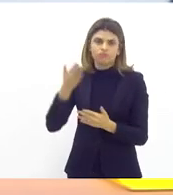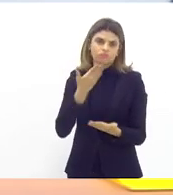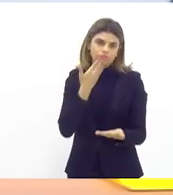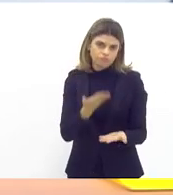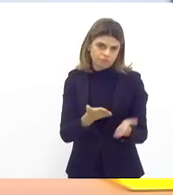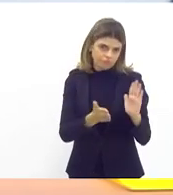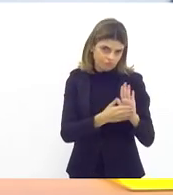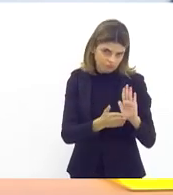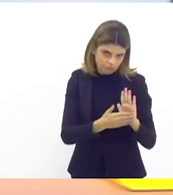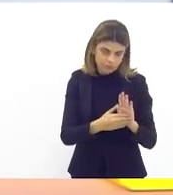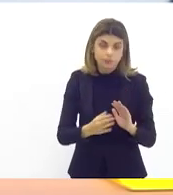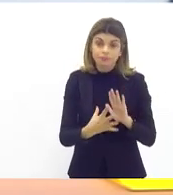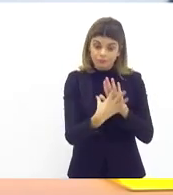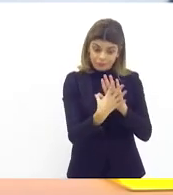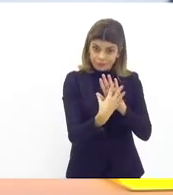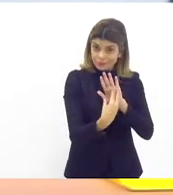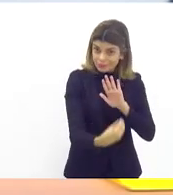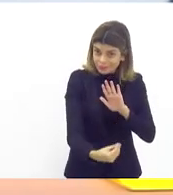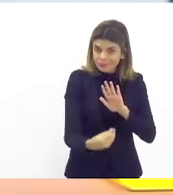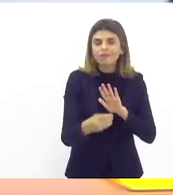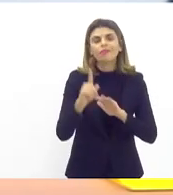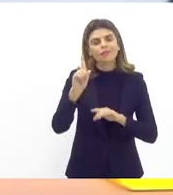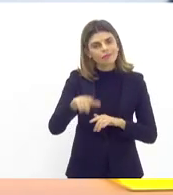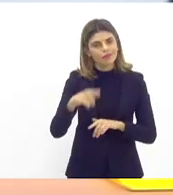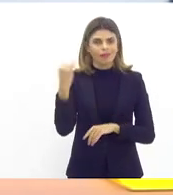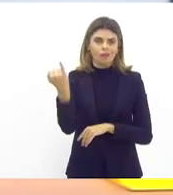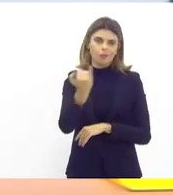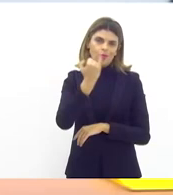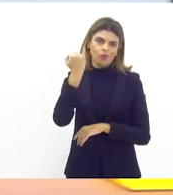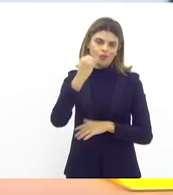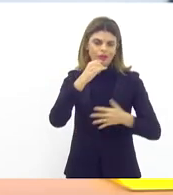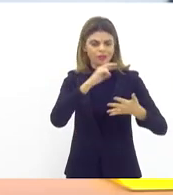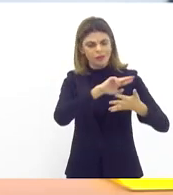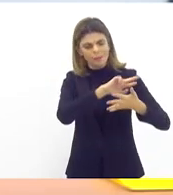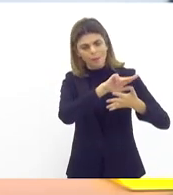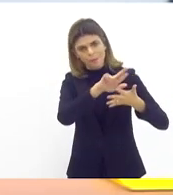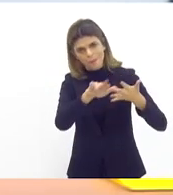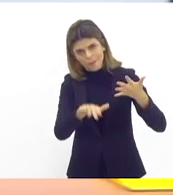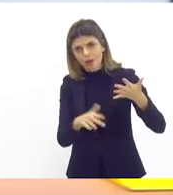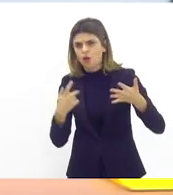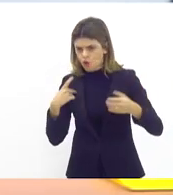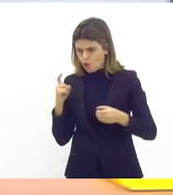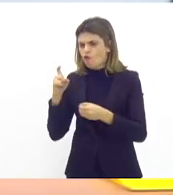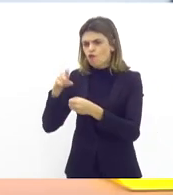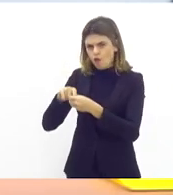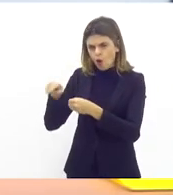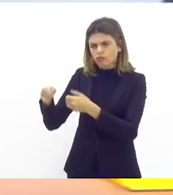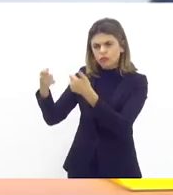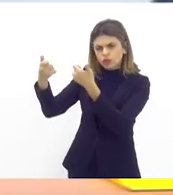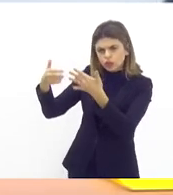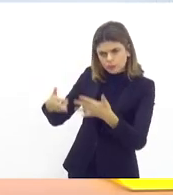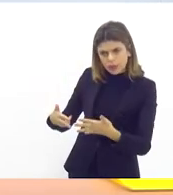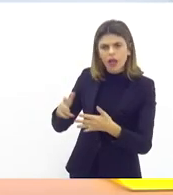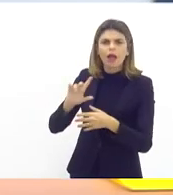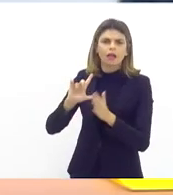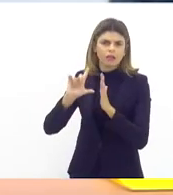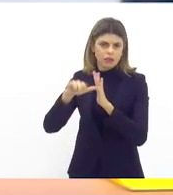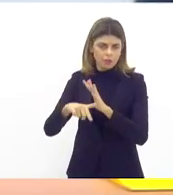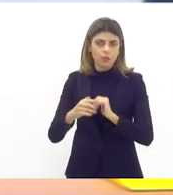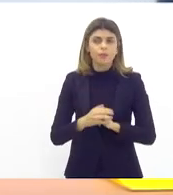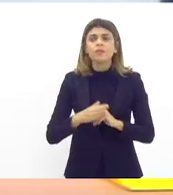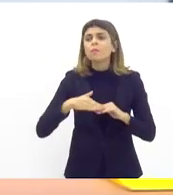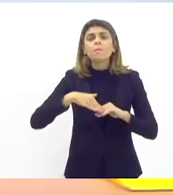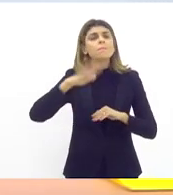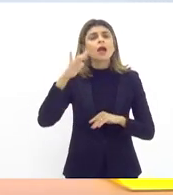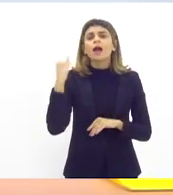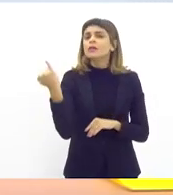Este modelo ele é muito importante por vários fatores. Eu retorno a esse ponto depois. O que tem mais de